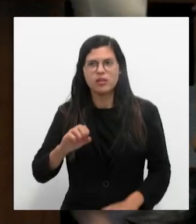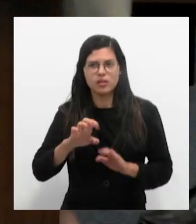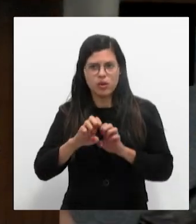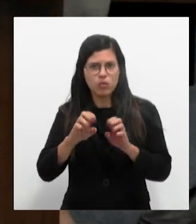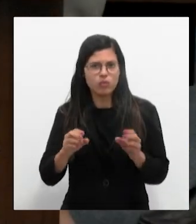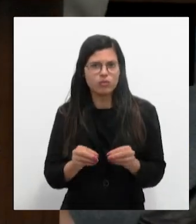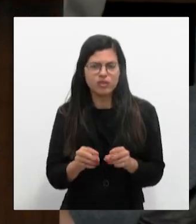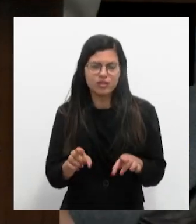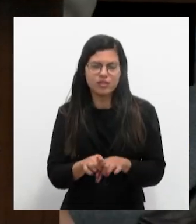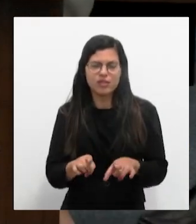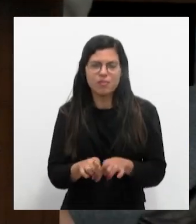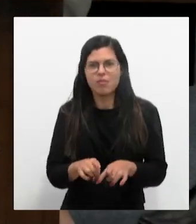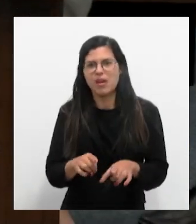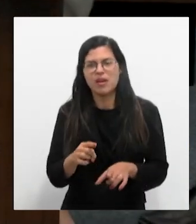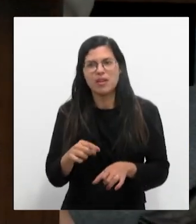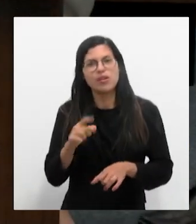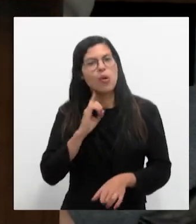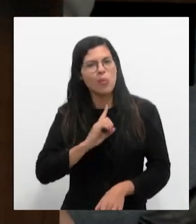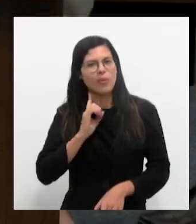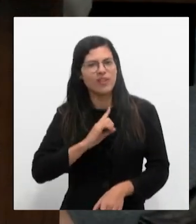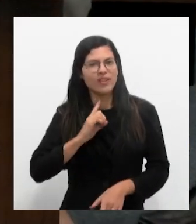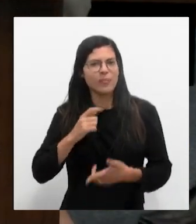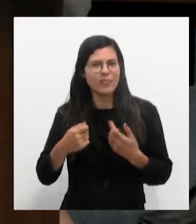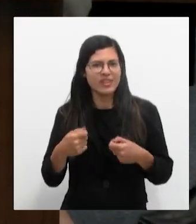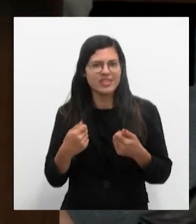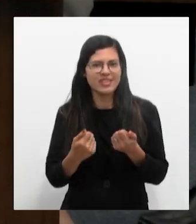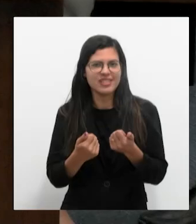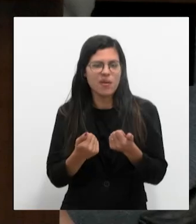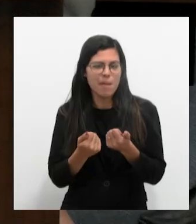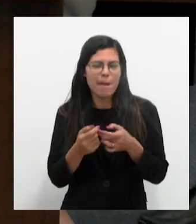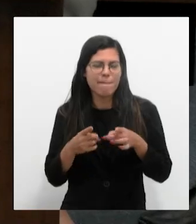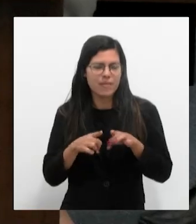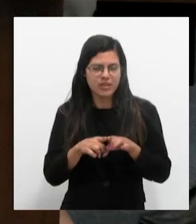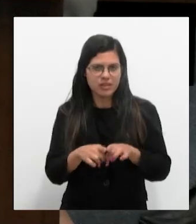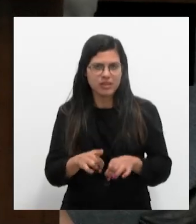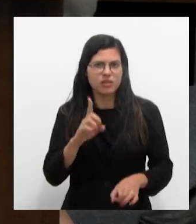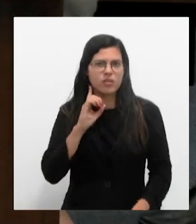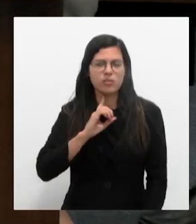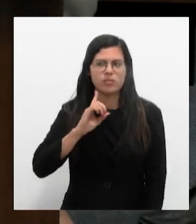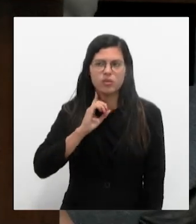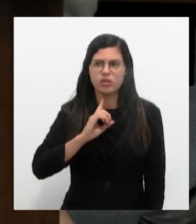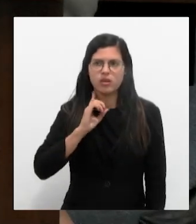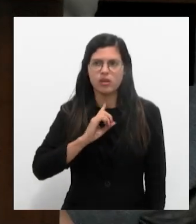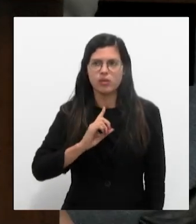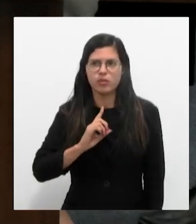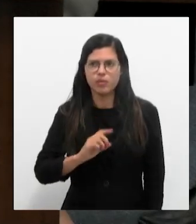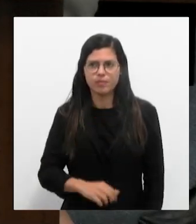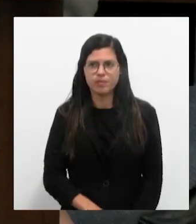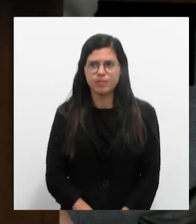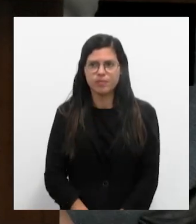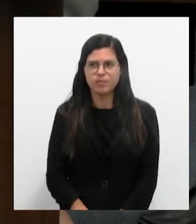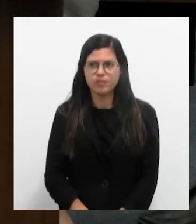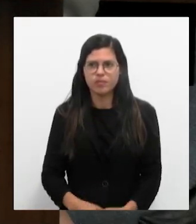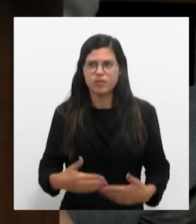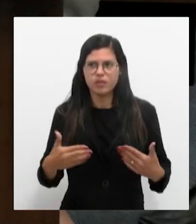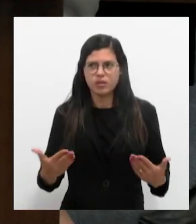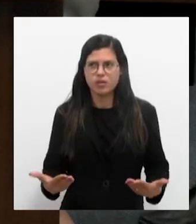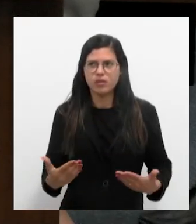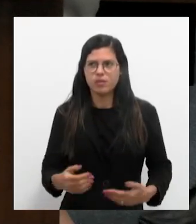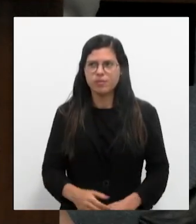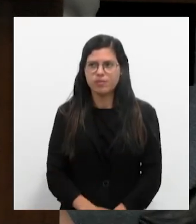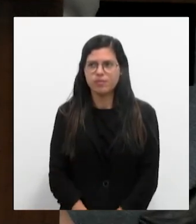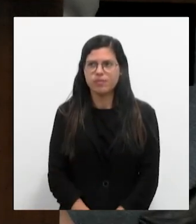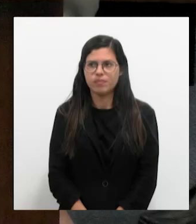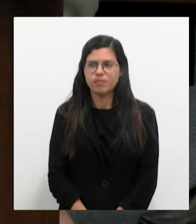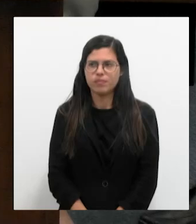Então, óbvio que a gente tem que ter uma grande parceria rubro-negro e flamenguista. Então,